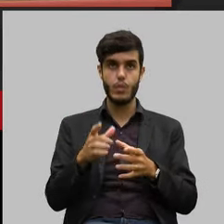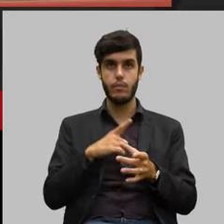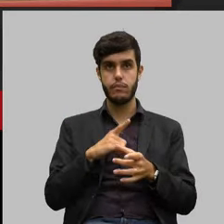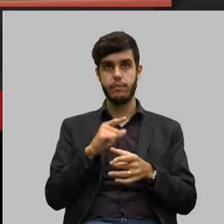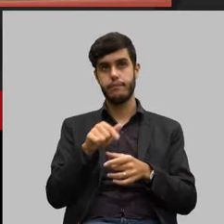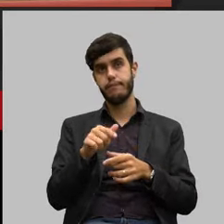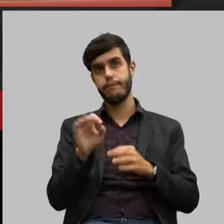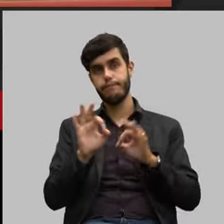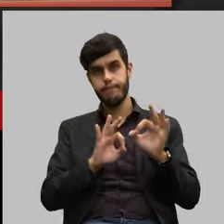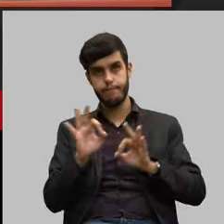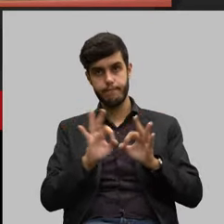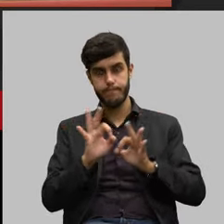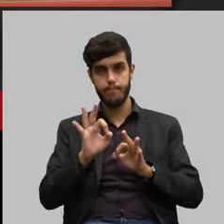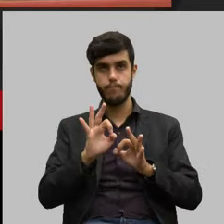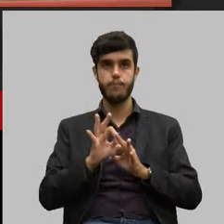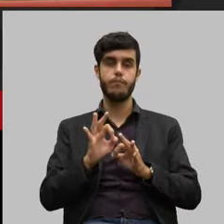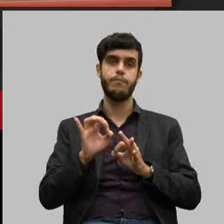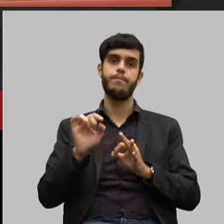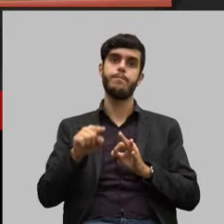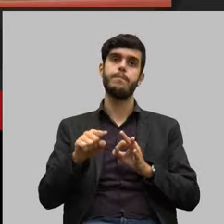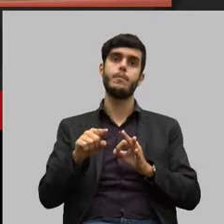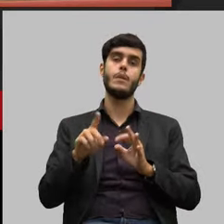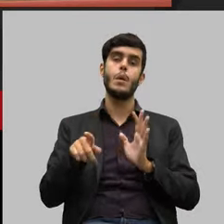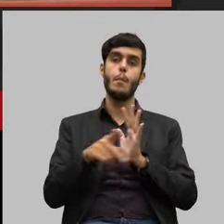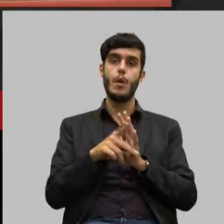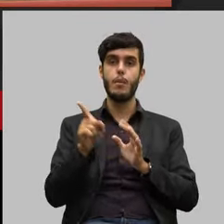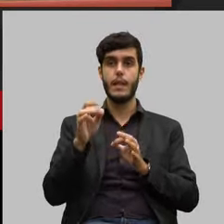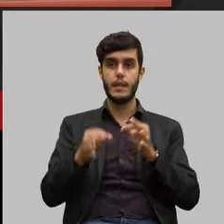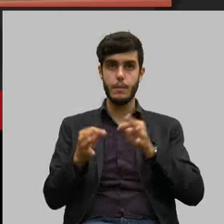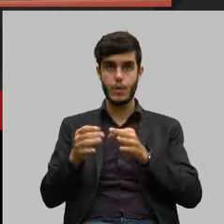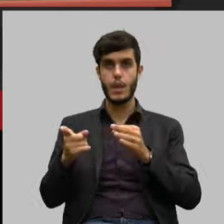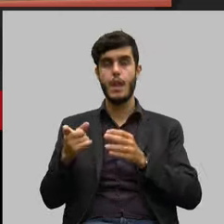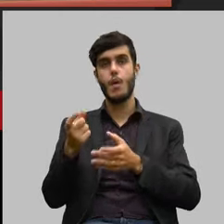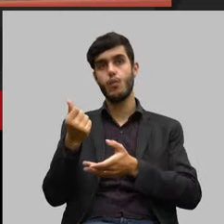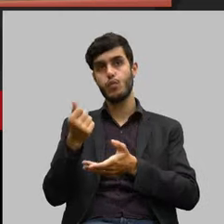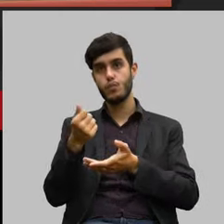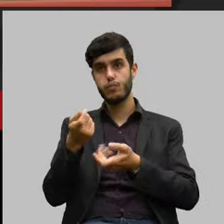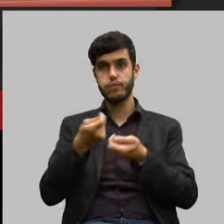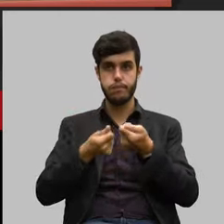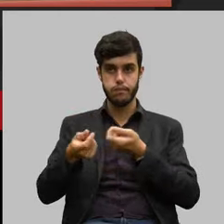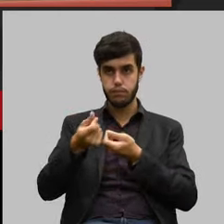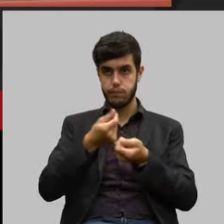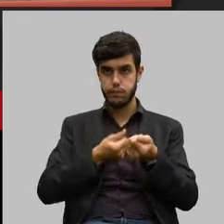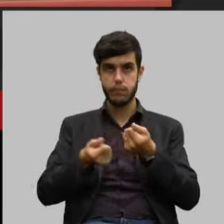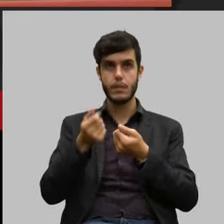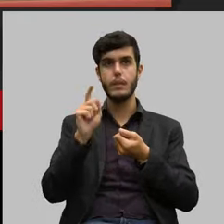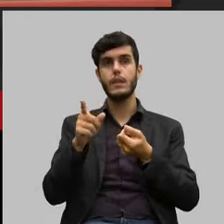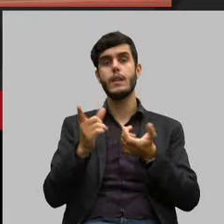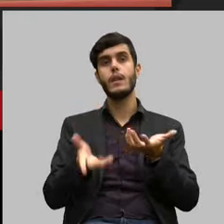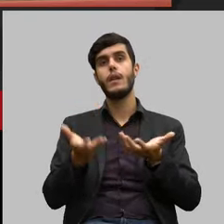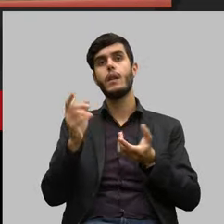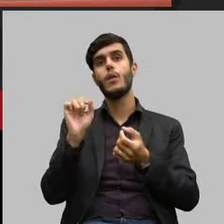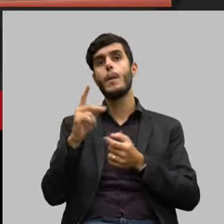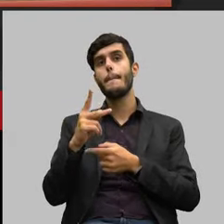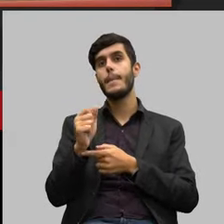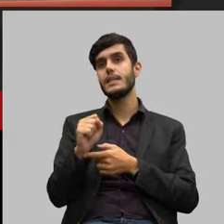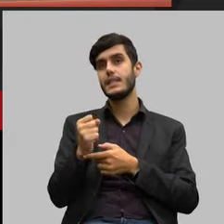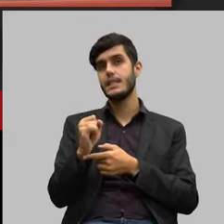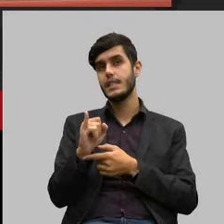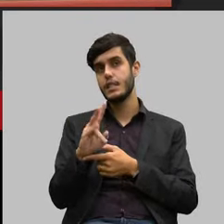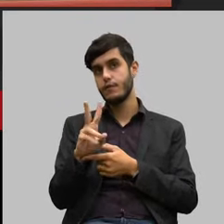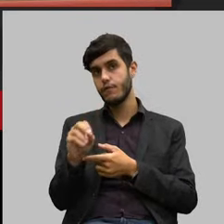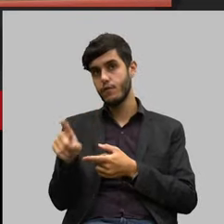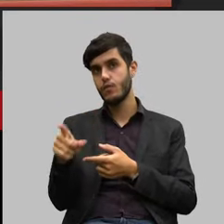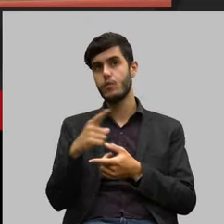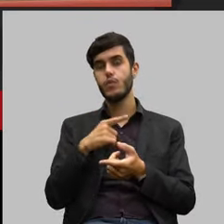tempo né Eh com com o Tribunal de Contas Onde nós estamos levantando qualquer eventual passivo que haja nos índice